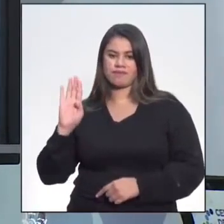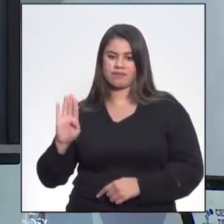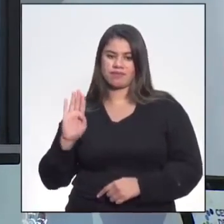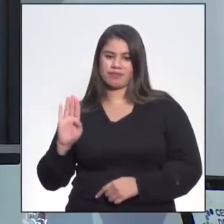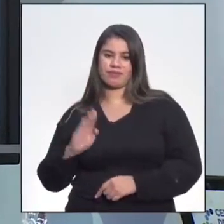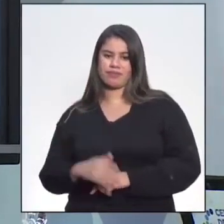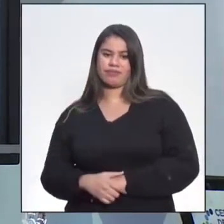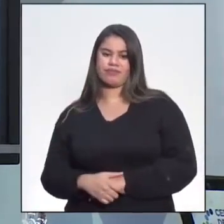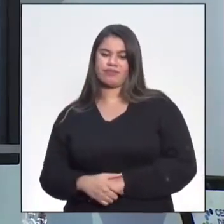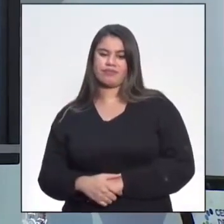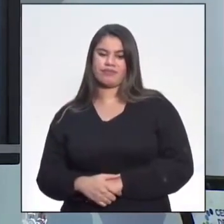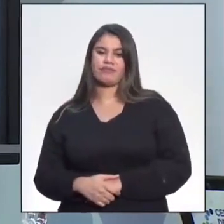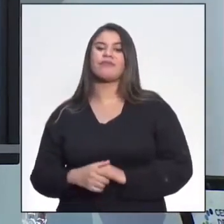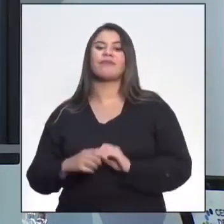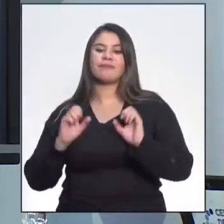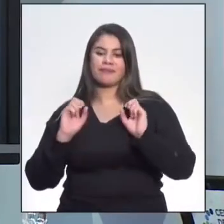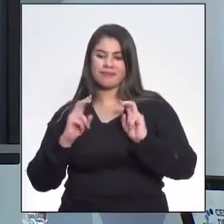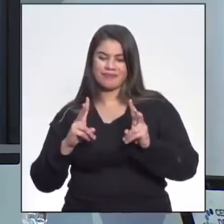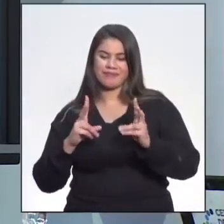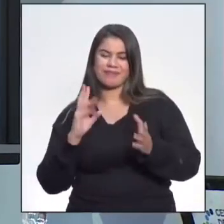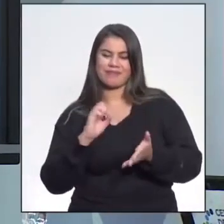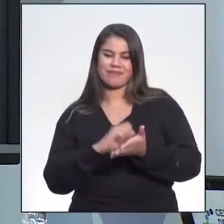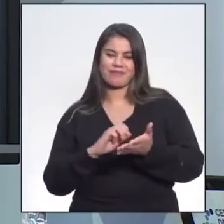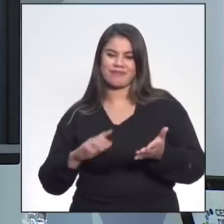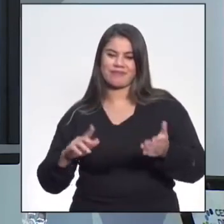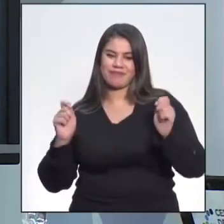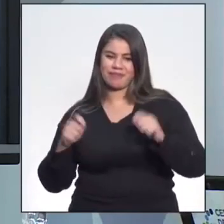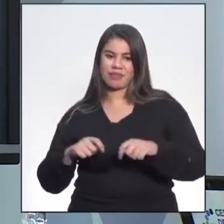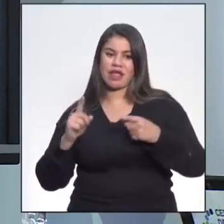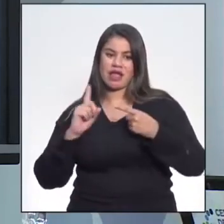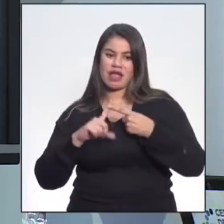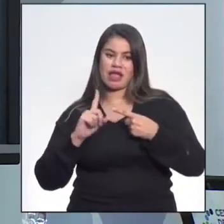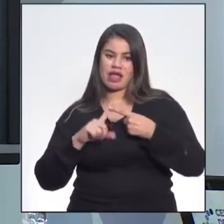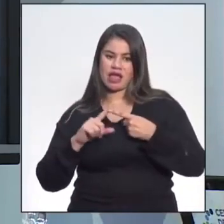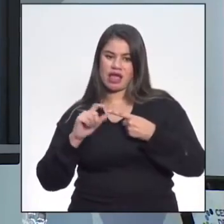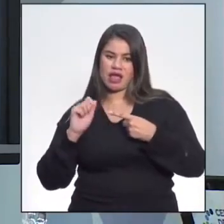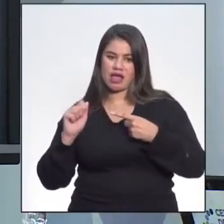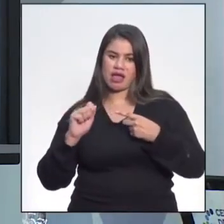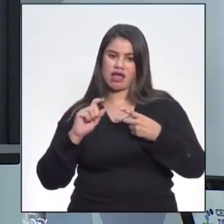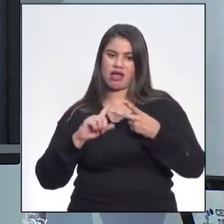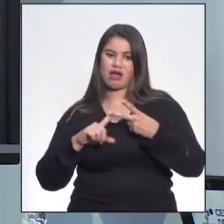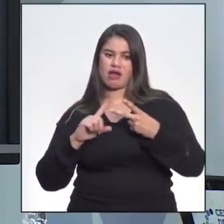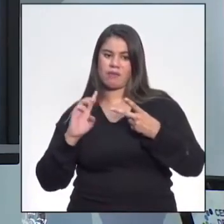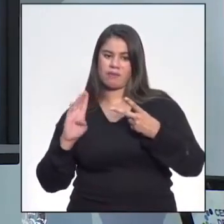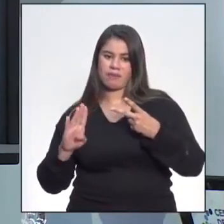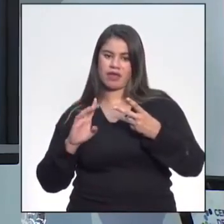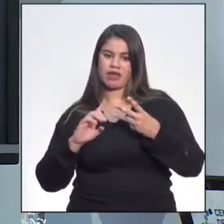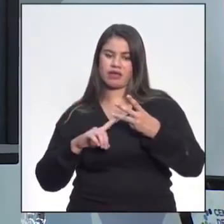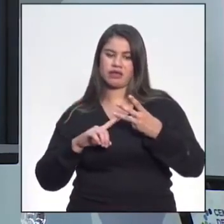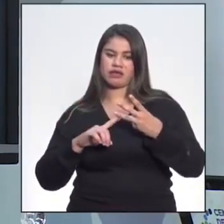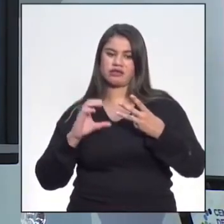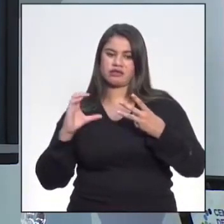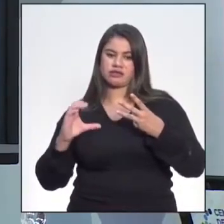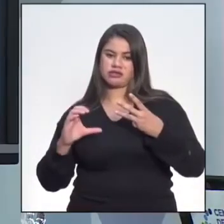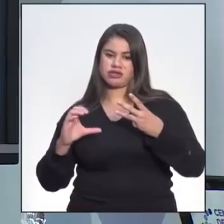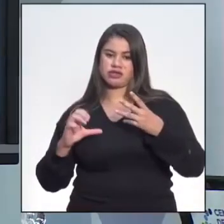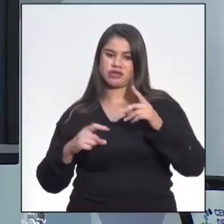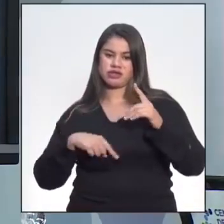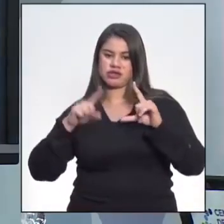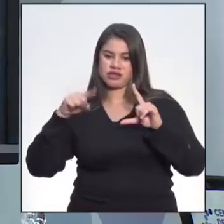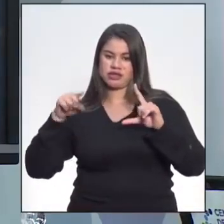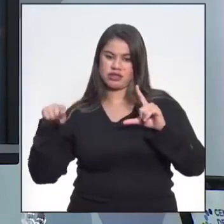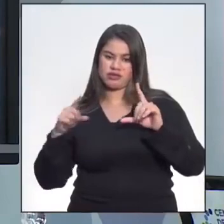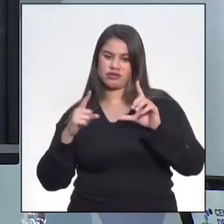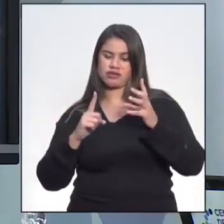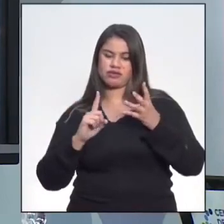lá. Agora sim a gente pode ir para a atividade. Então, não esqueçam, item A é o valor do A, item B é o valor do B, item C vai ser a construção do gráfico, e o item